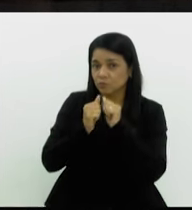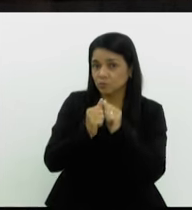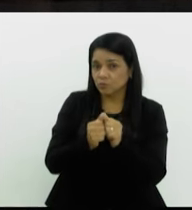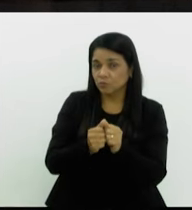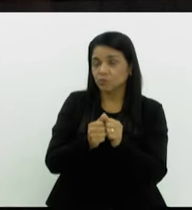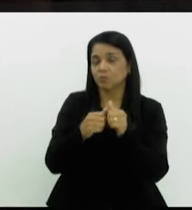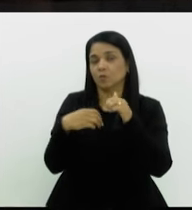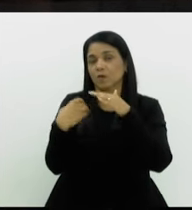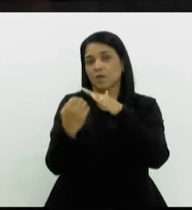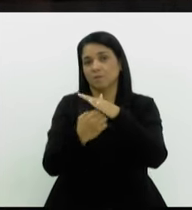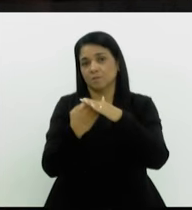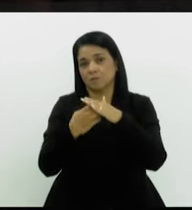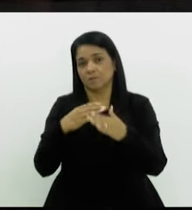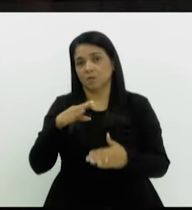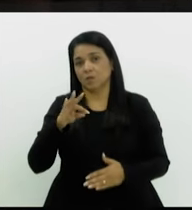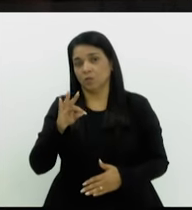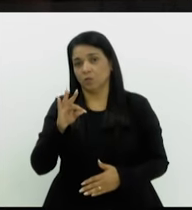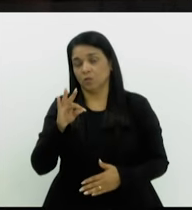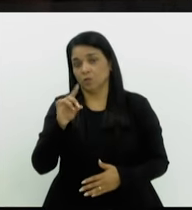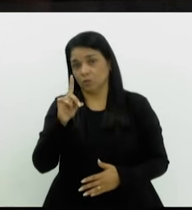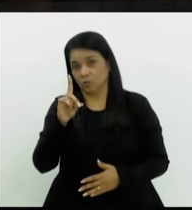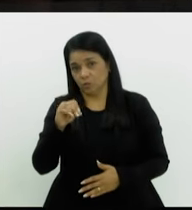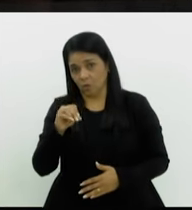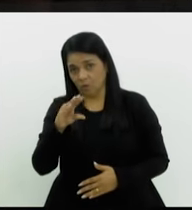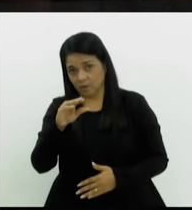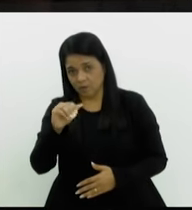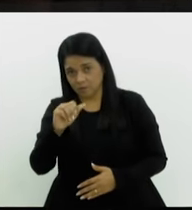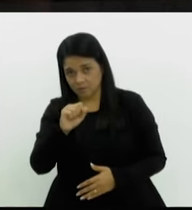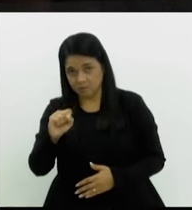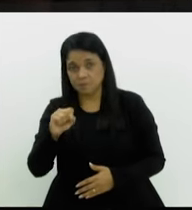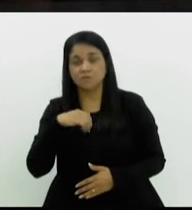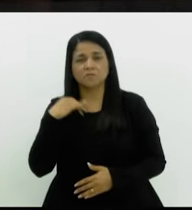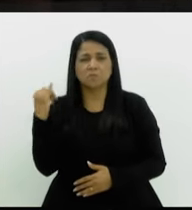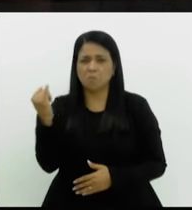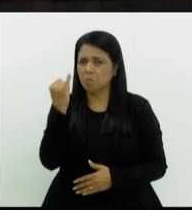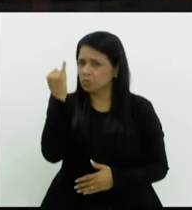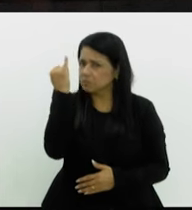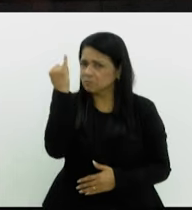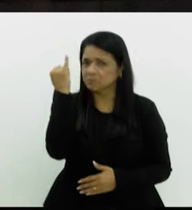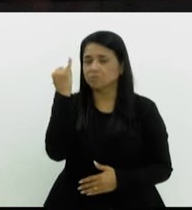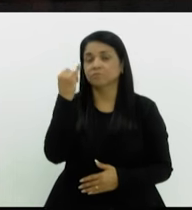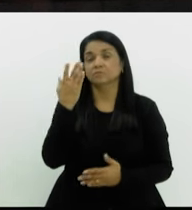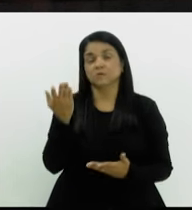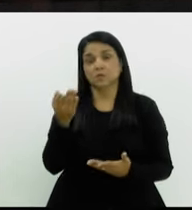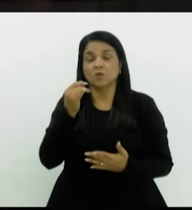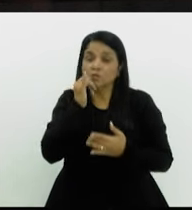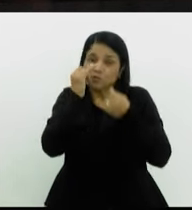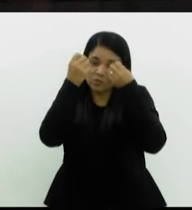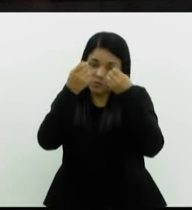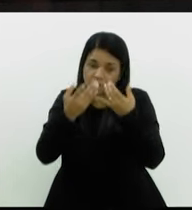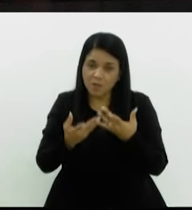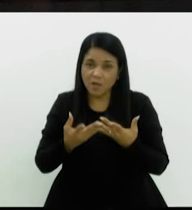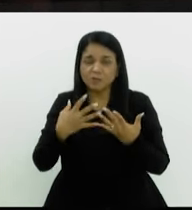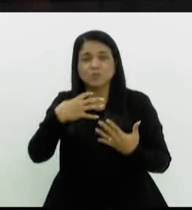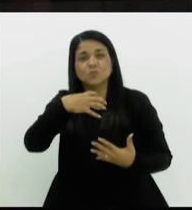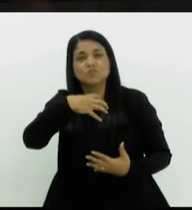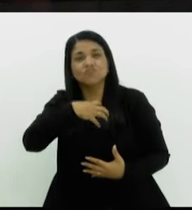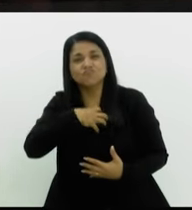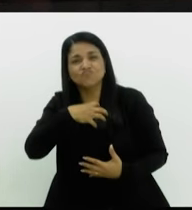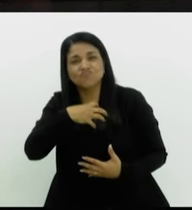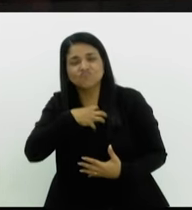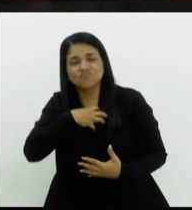Docas, foi muito importante, e eu aqui traduzo, não é, o sentimento